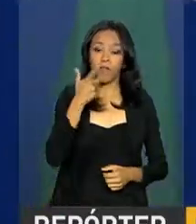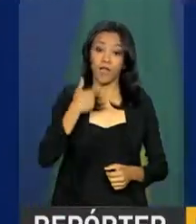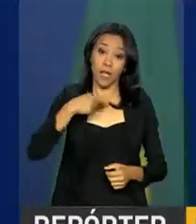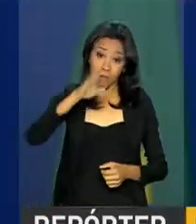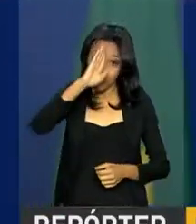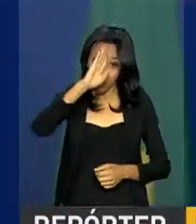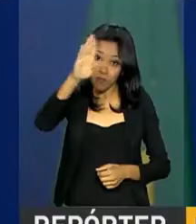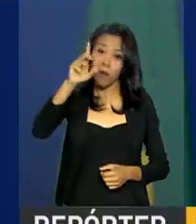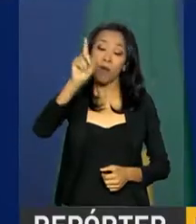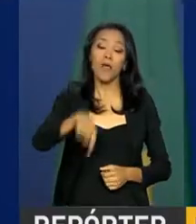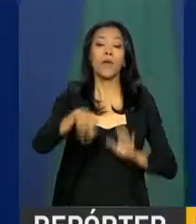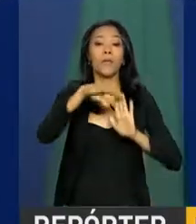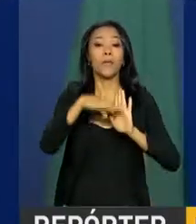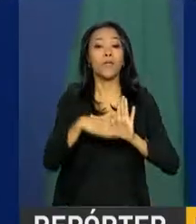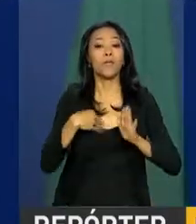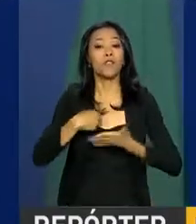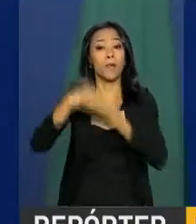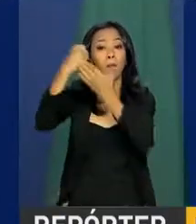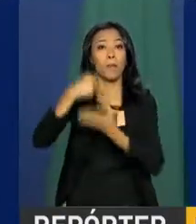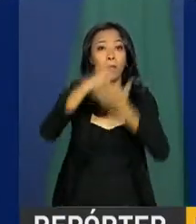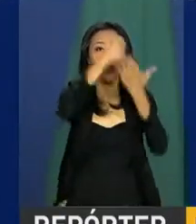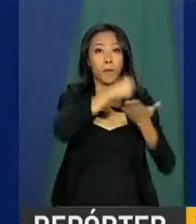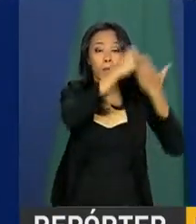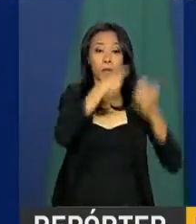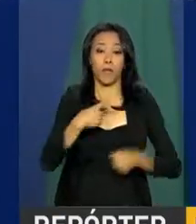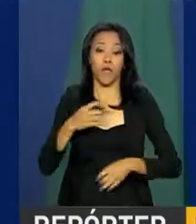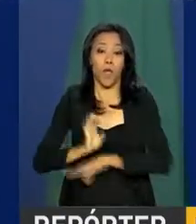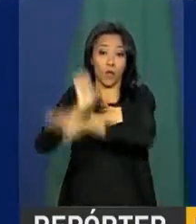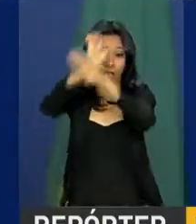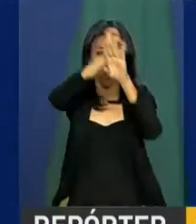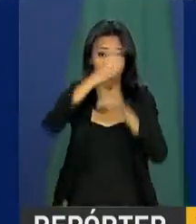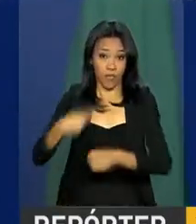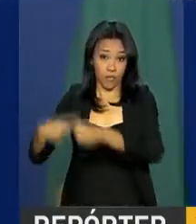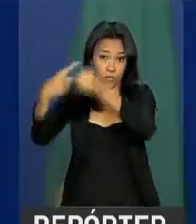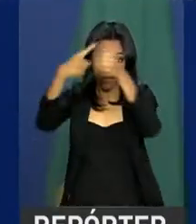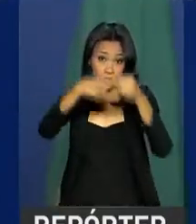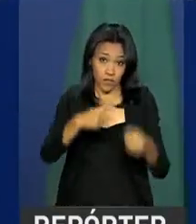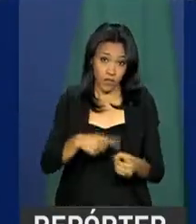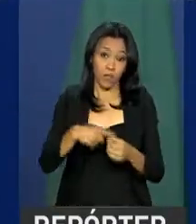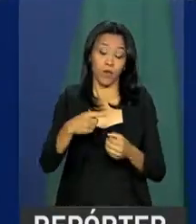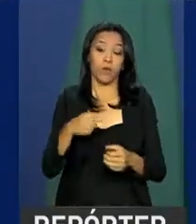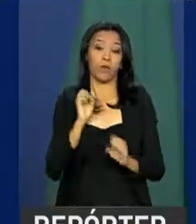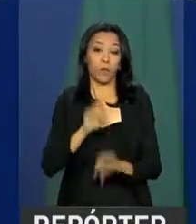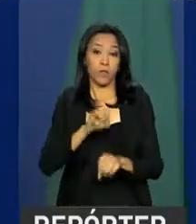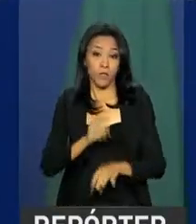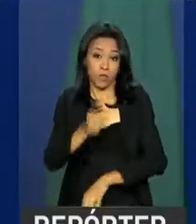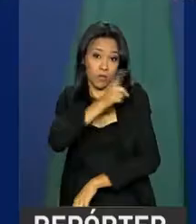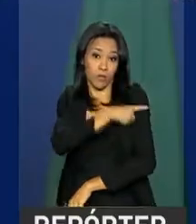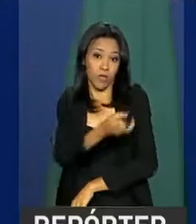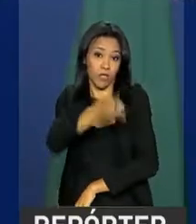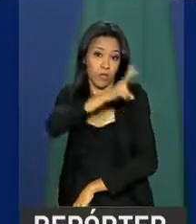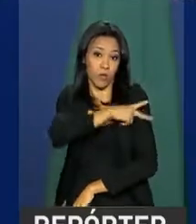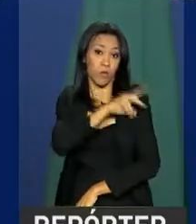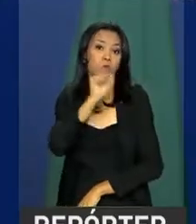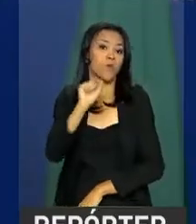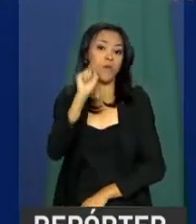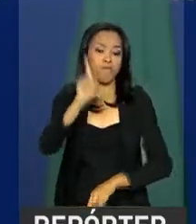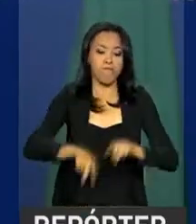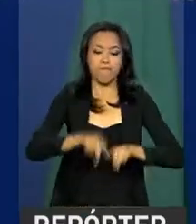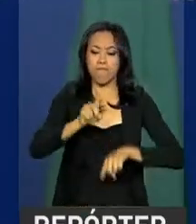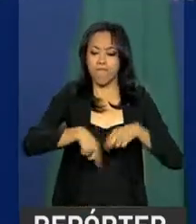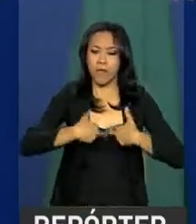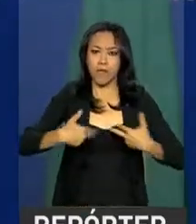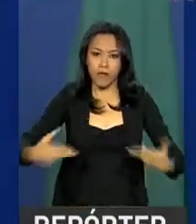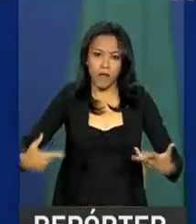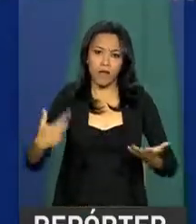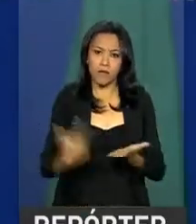programa de apoio aos estados e municípios as turmas do 1º e do 2º anos com materiais didáticos de